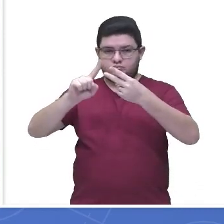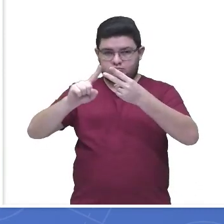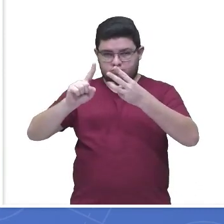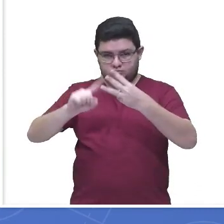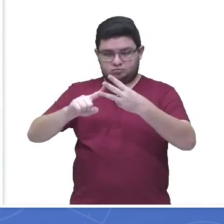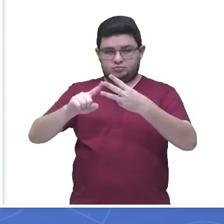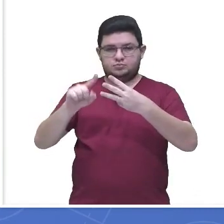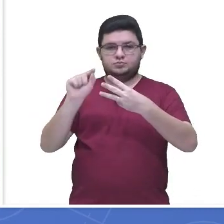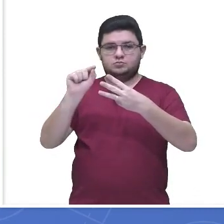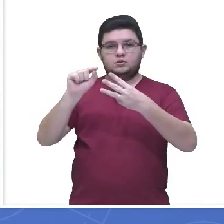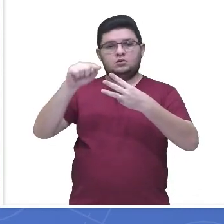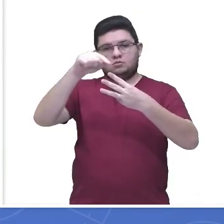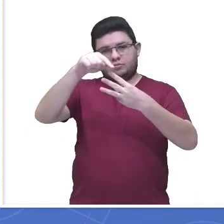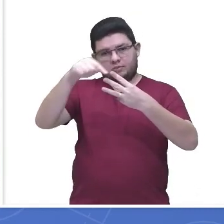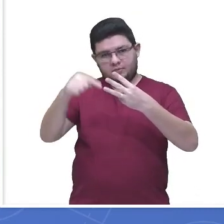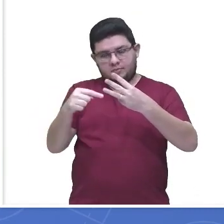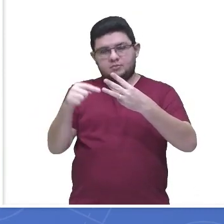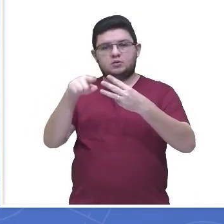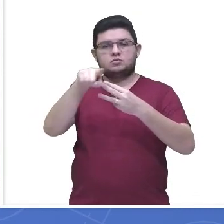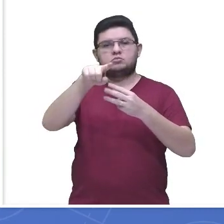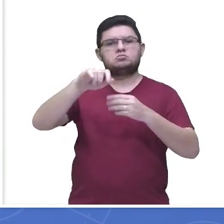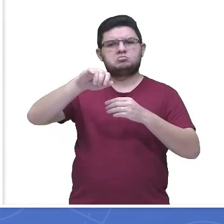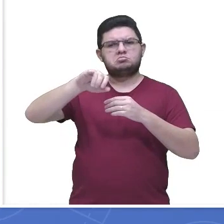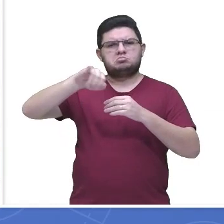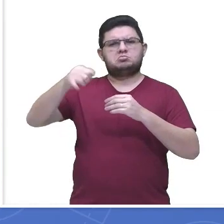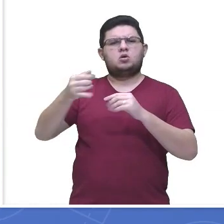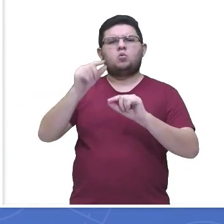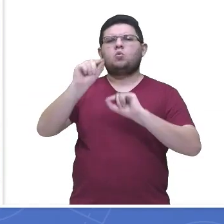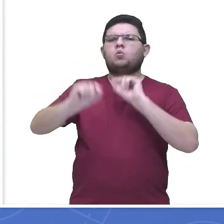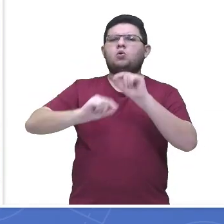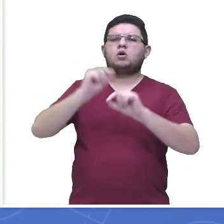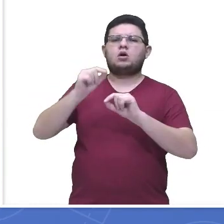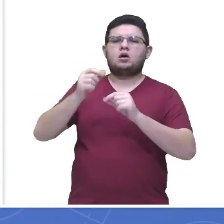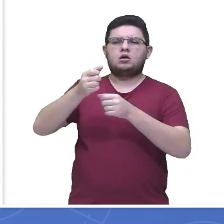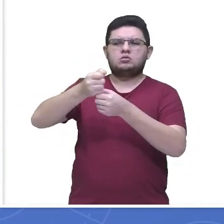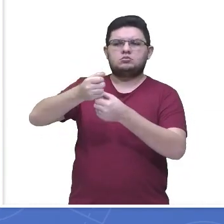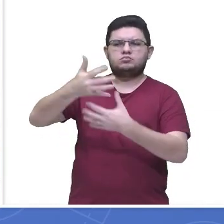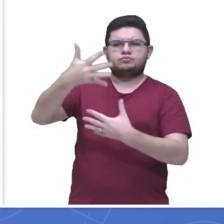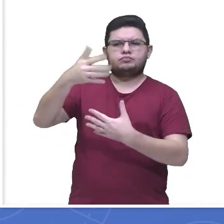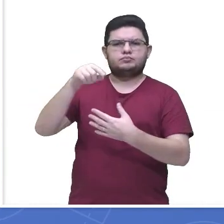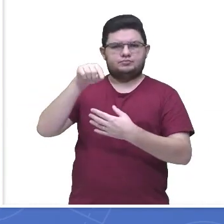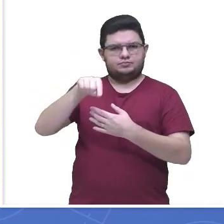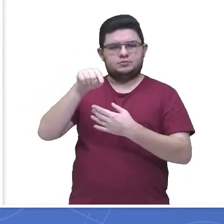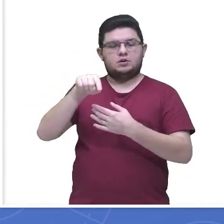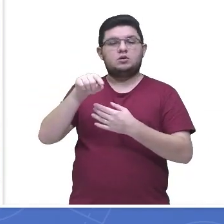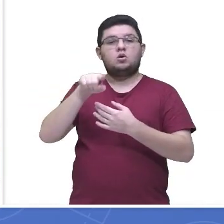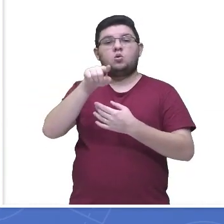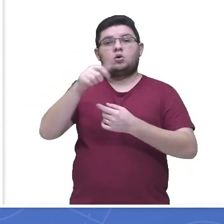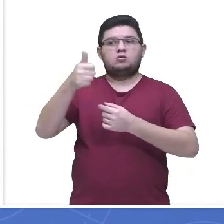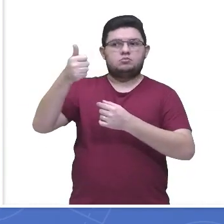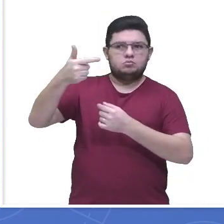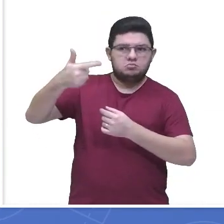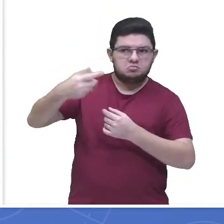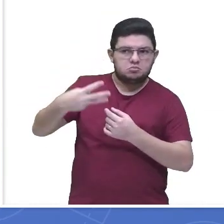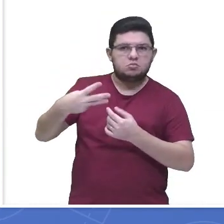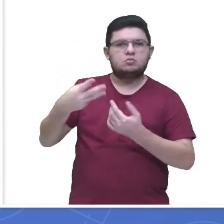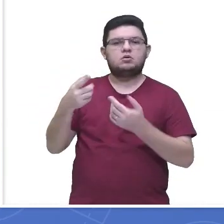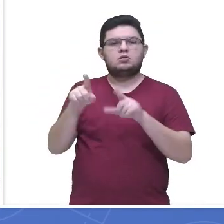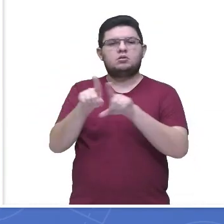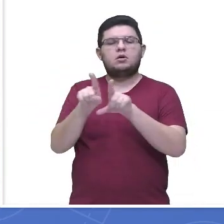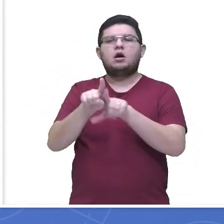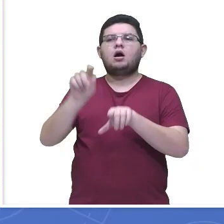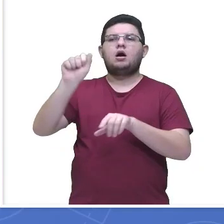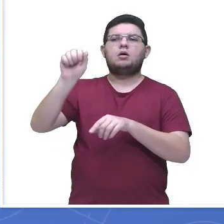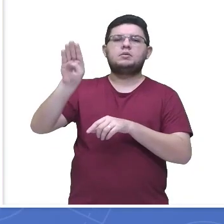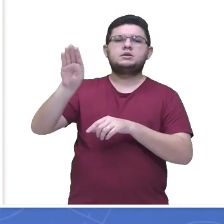mandar a resposta aí no chat. Aproveita aí, vai mandando, coloca o número da questão e a alternativa do lado que a gente ainda vai apresentando. Parece que bugou aí